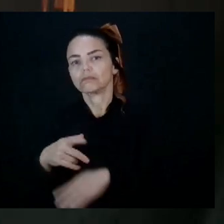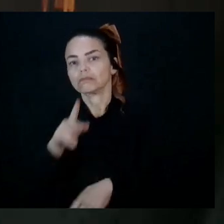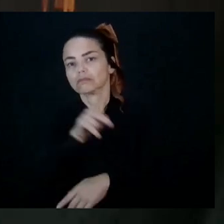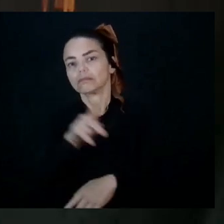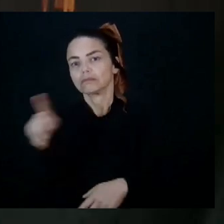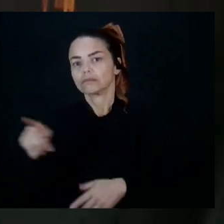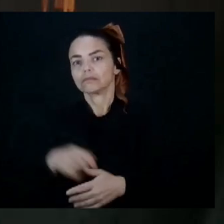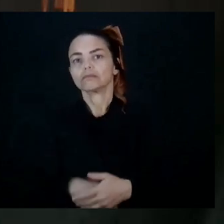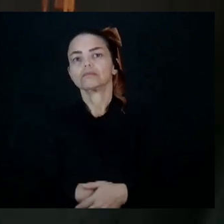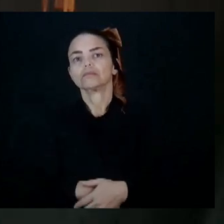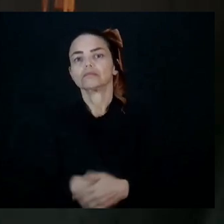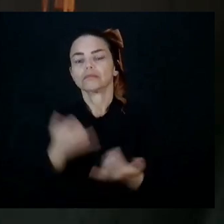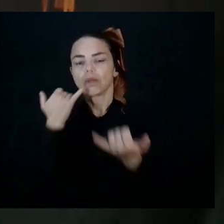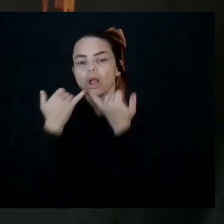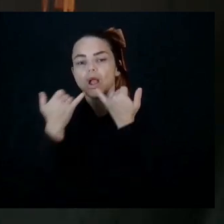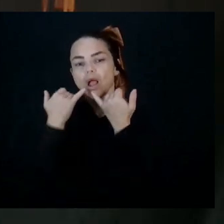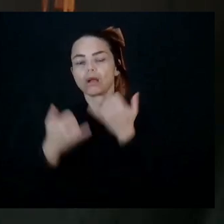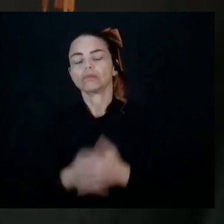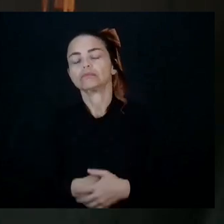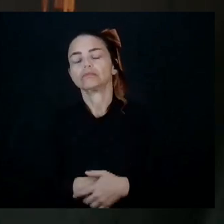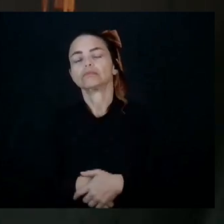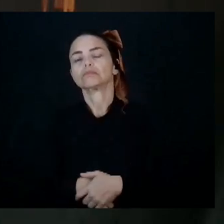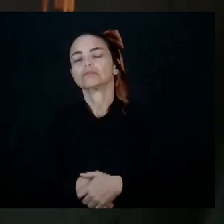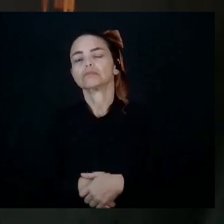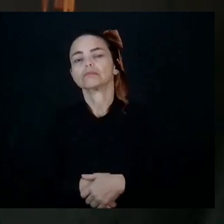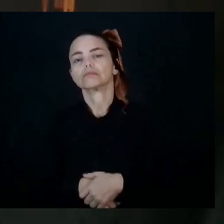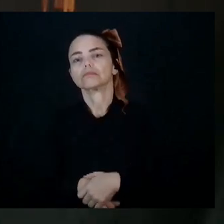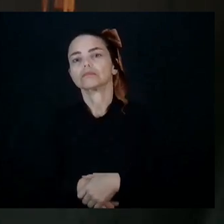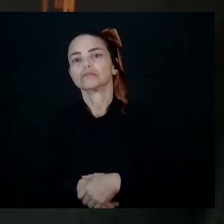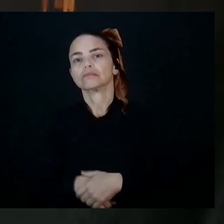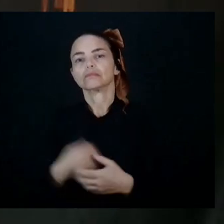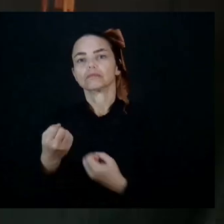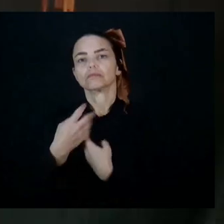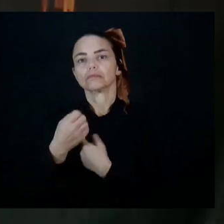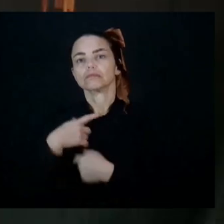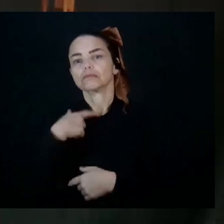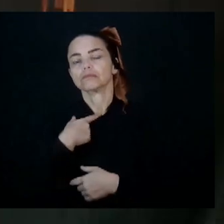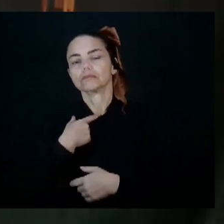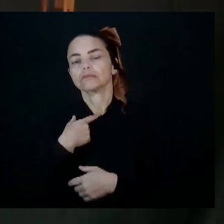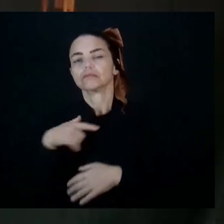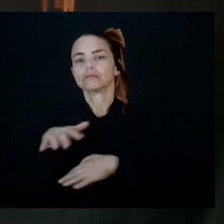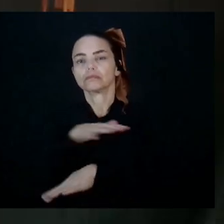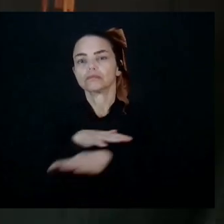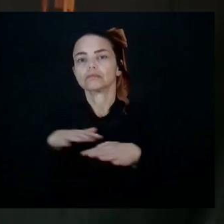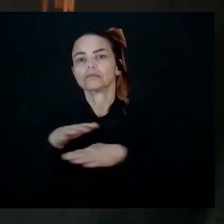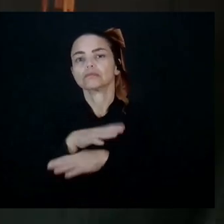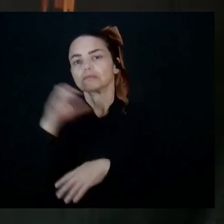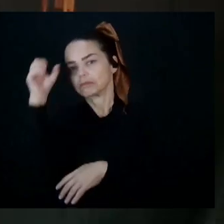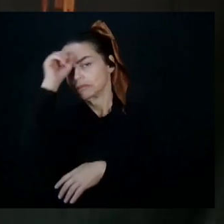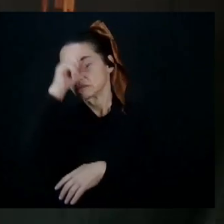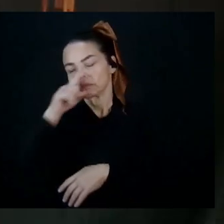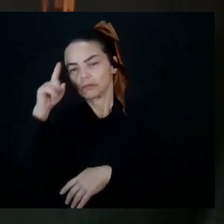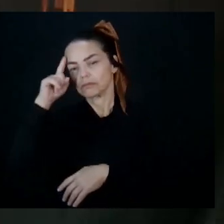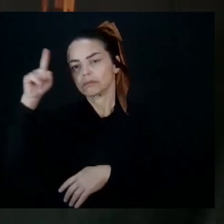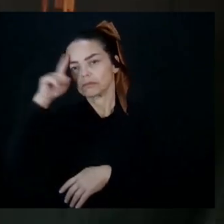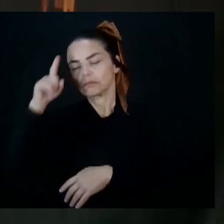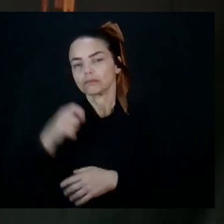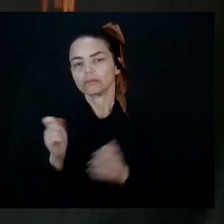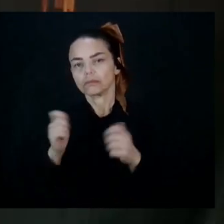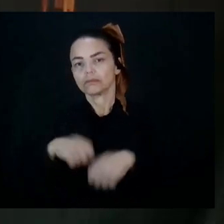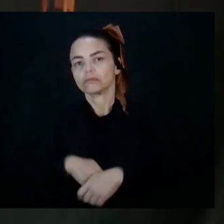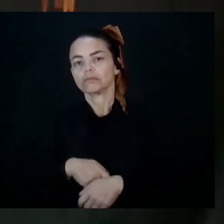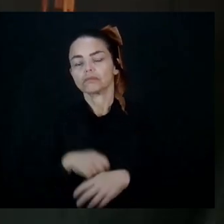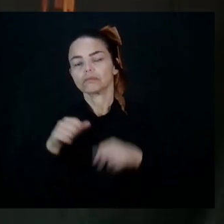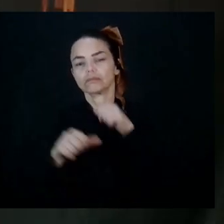tanta informação, por tanta troca, por ensinar que a gente está em movimento, que a gente aprende todos os dias, que é possível